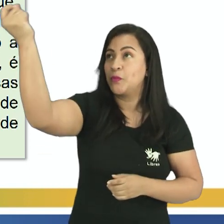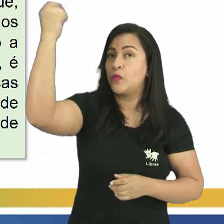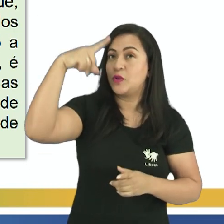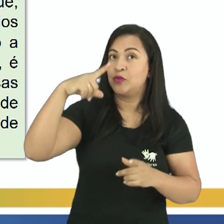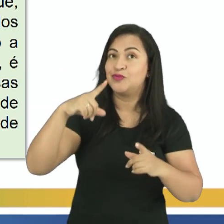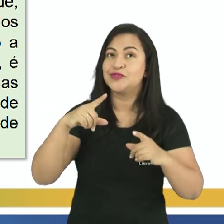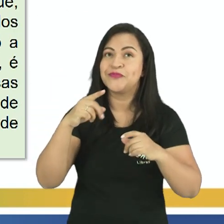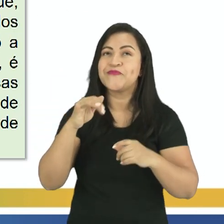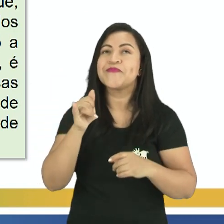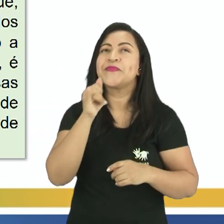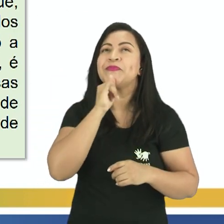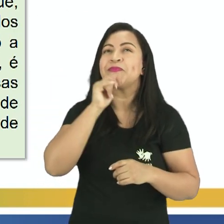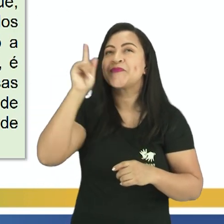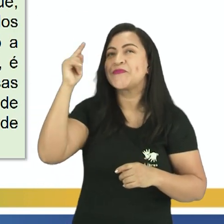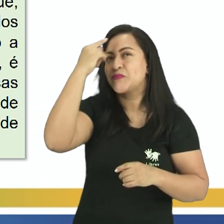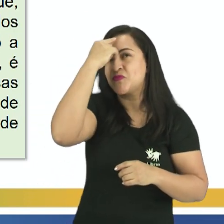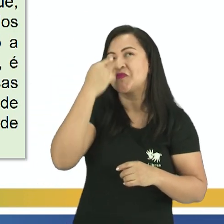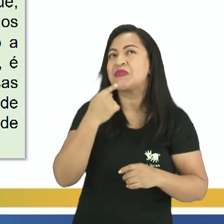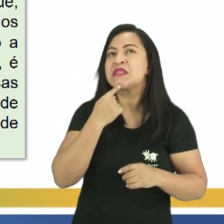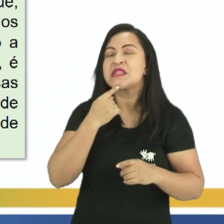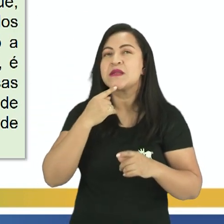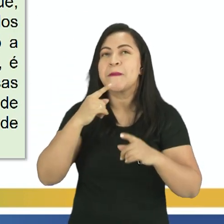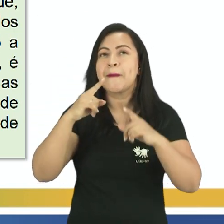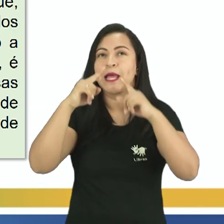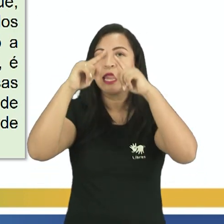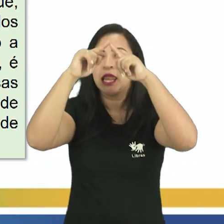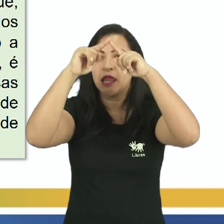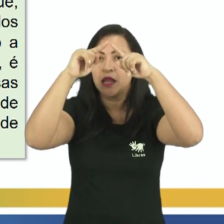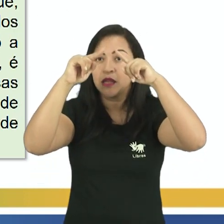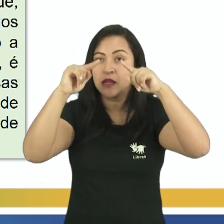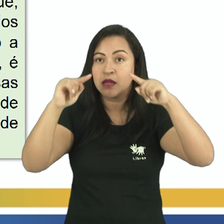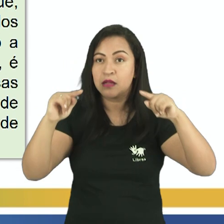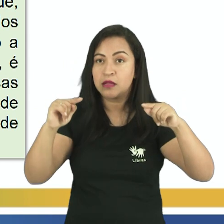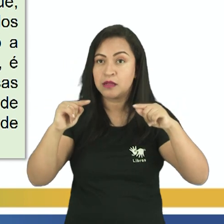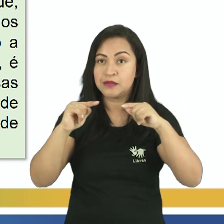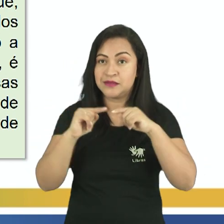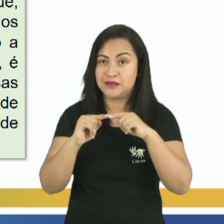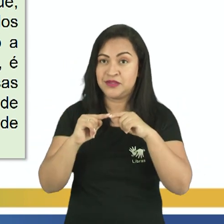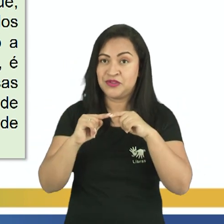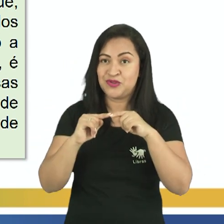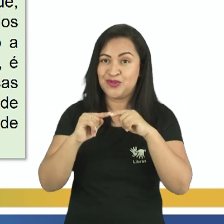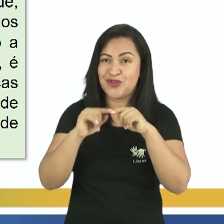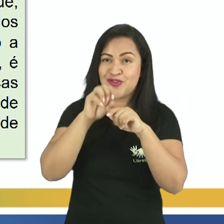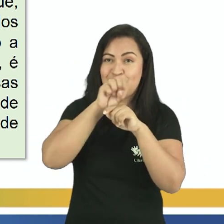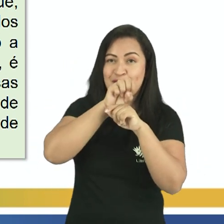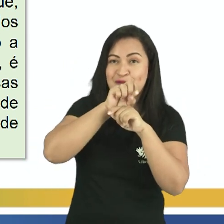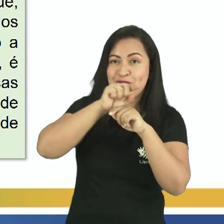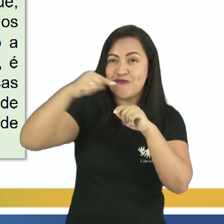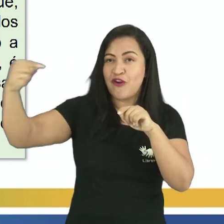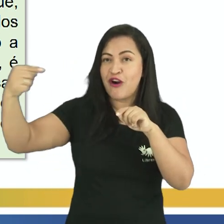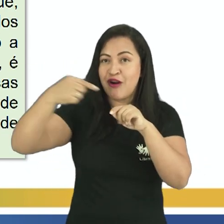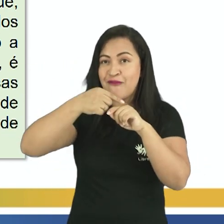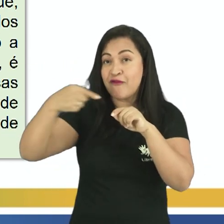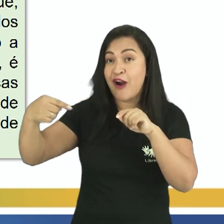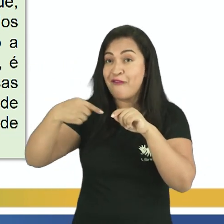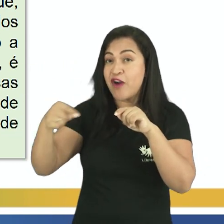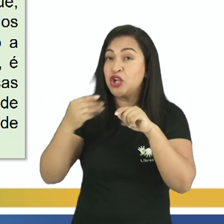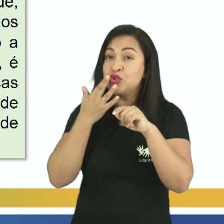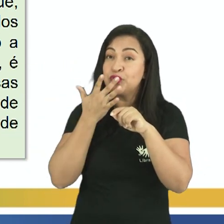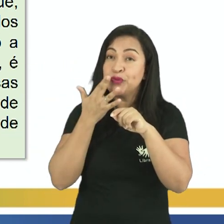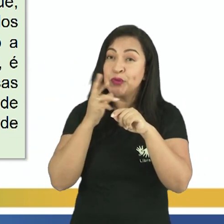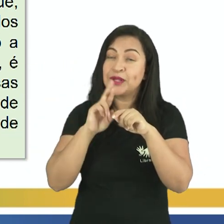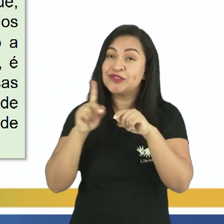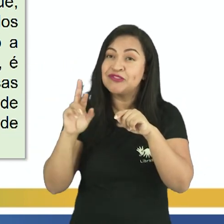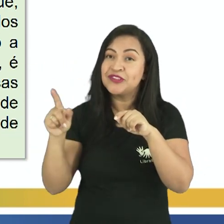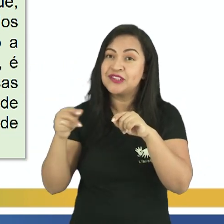prisma, como vocês podem observar ali na imagem, ela vai ser decomposta em diversas cores e cada uma vai